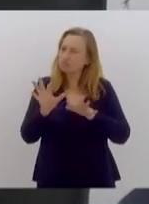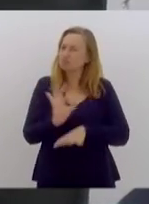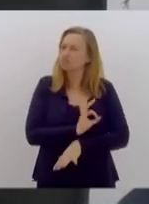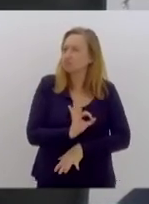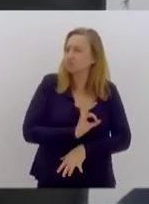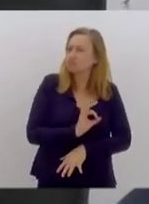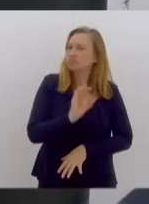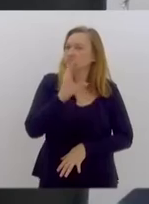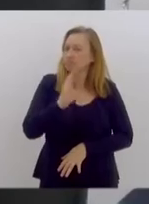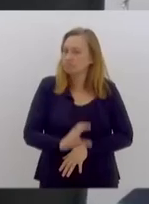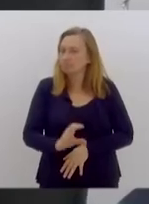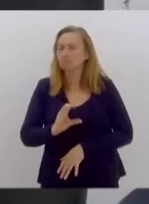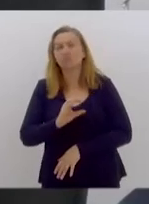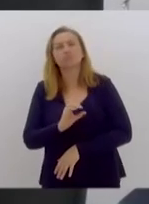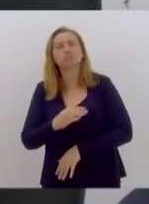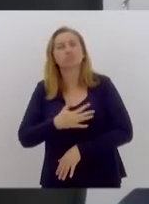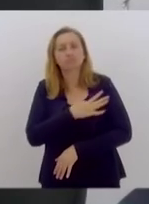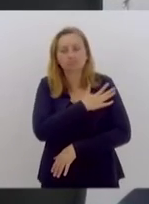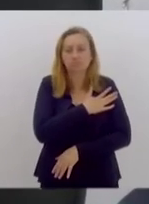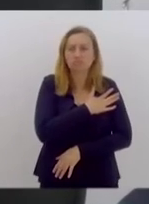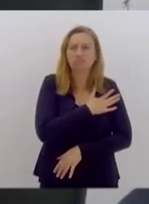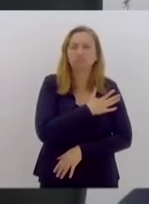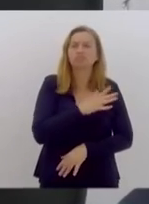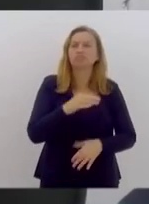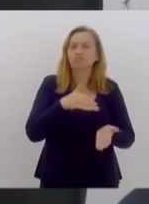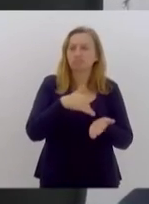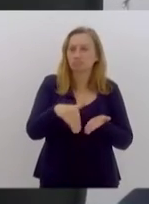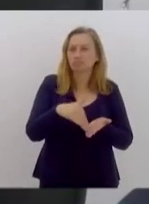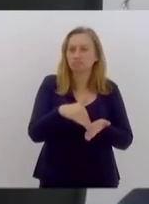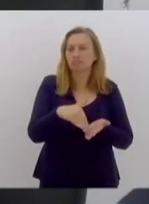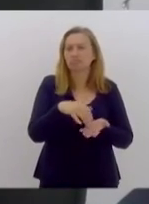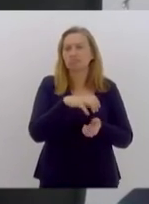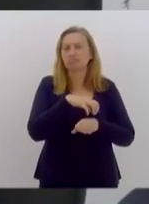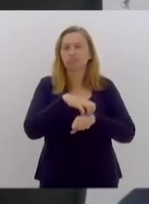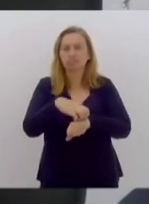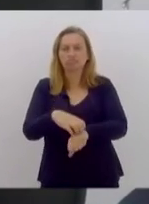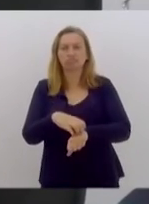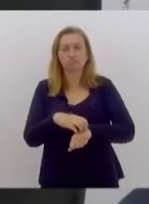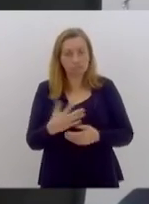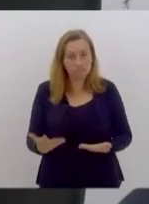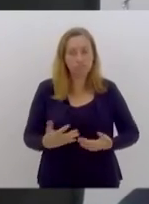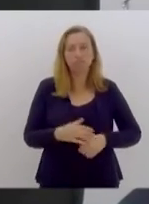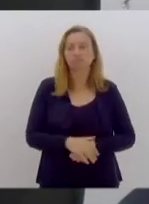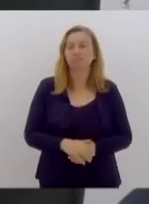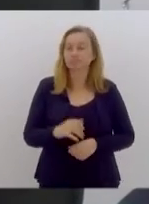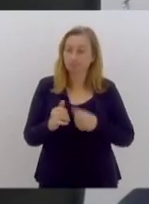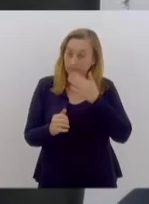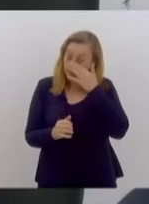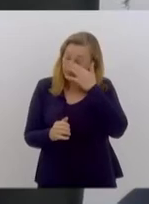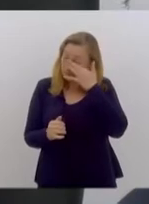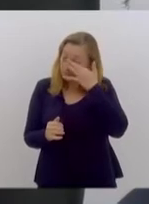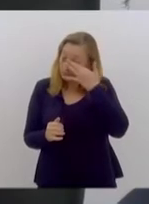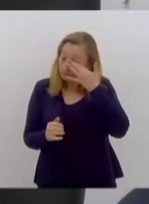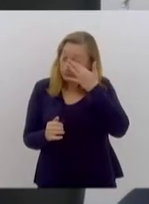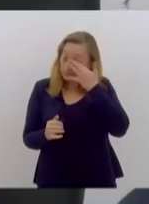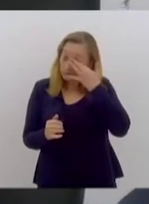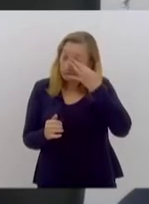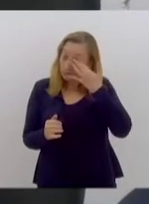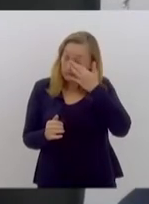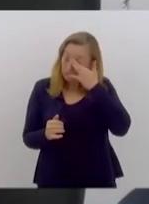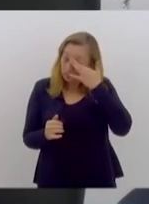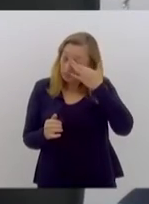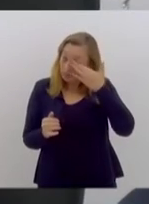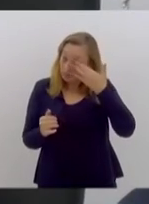Polícia Militar contra civil como também é para você que fortes de trânsito que a mancha do narcotráfico ela é localizada